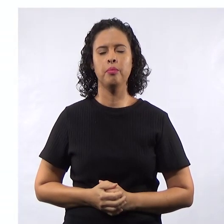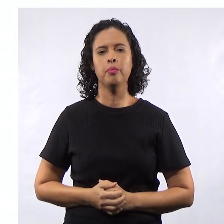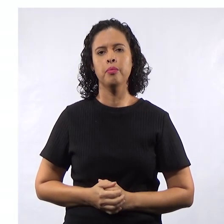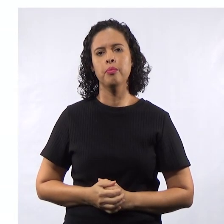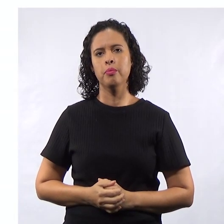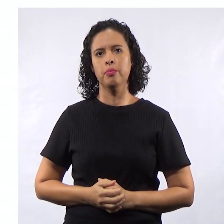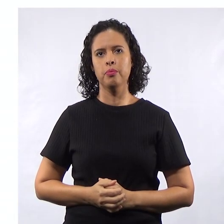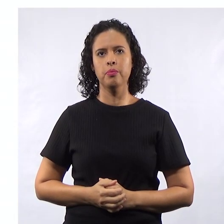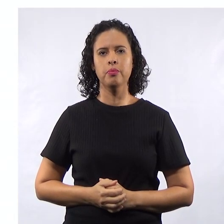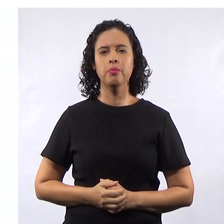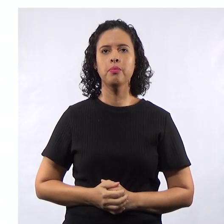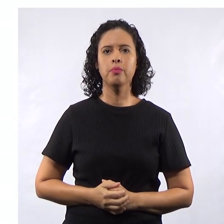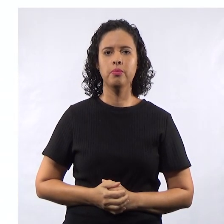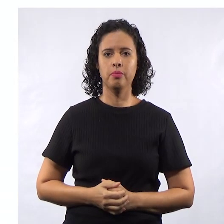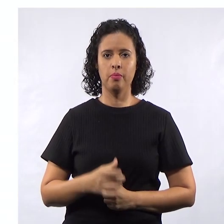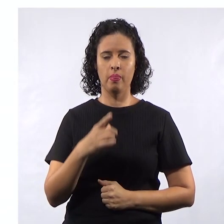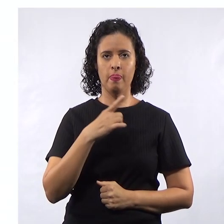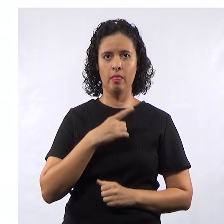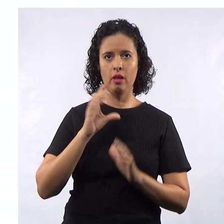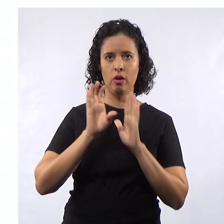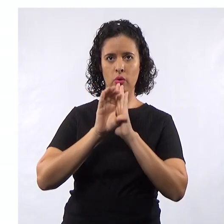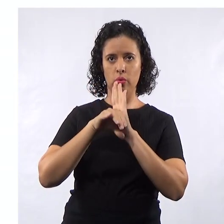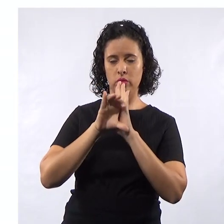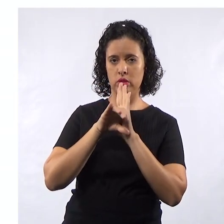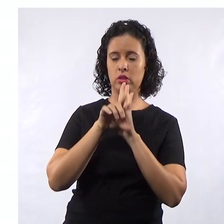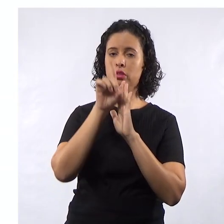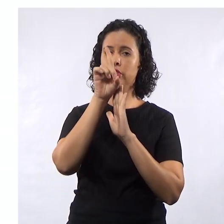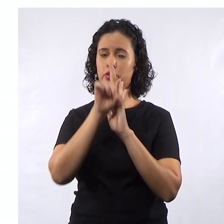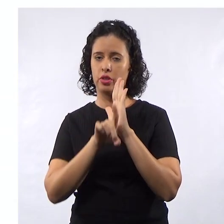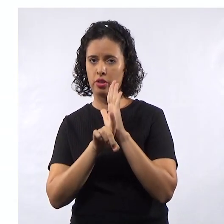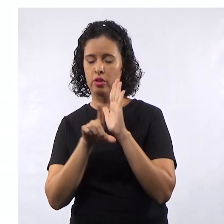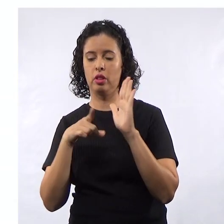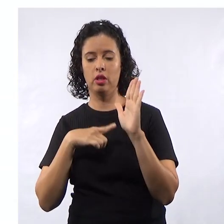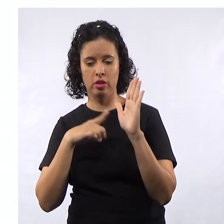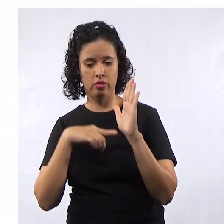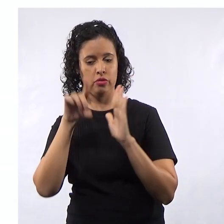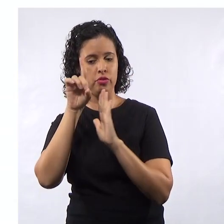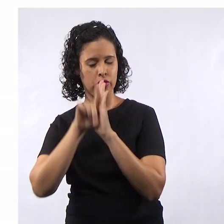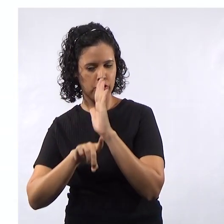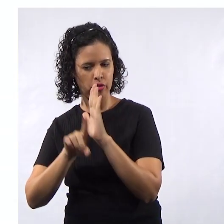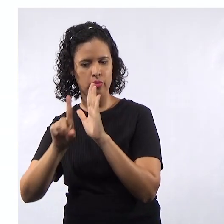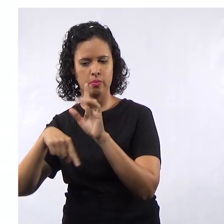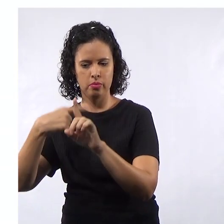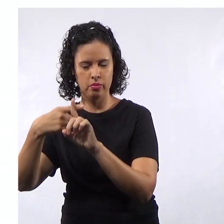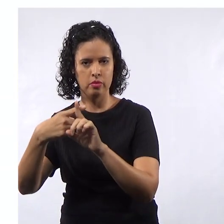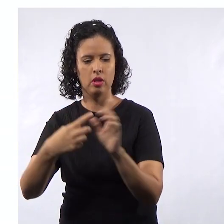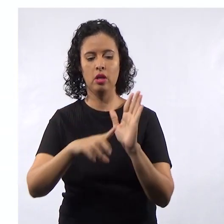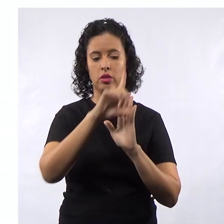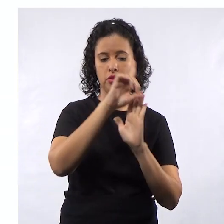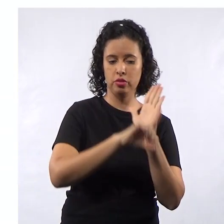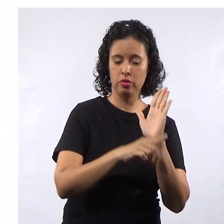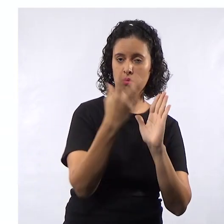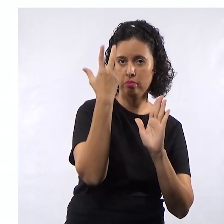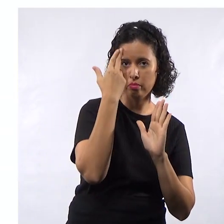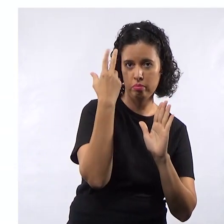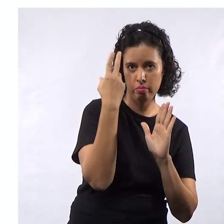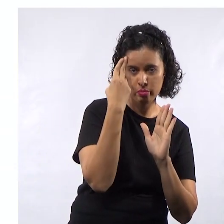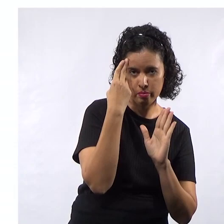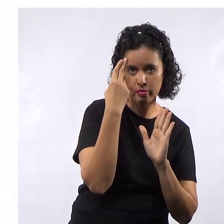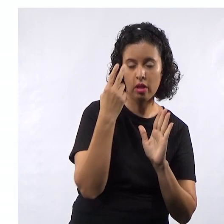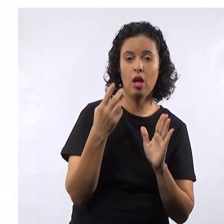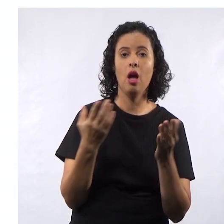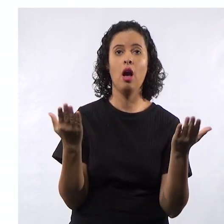E já que vimos aqui o conceito de direito, né, vimos a diferença entre o direito positivo, né, e o direito